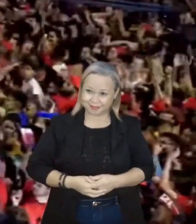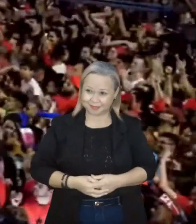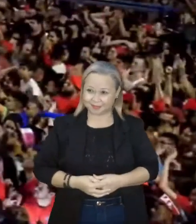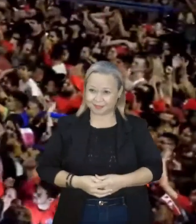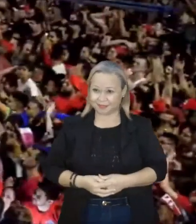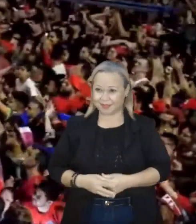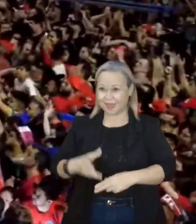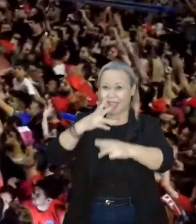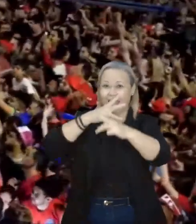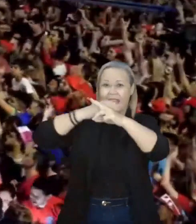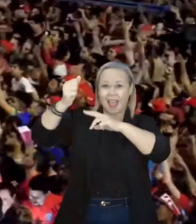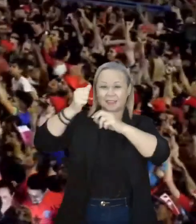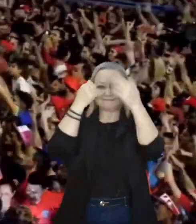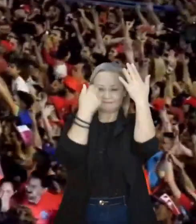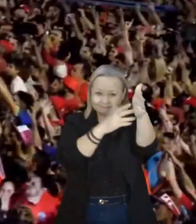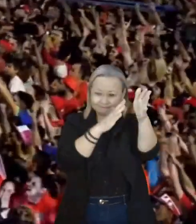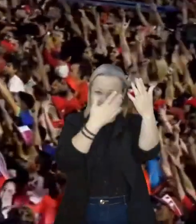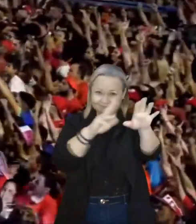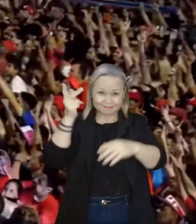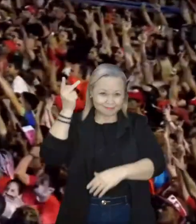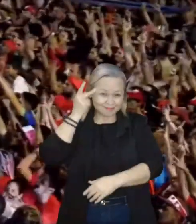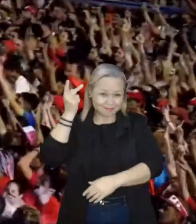Viva São Paulo!